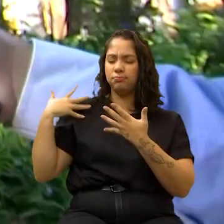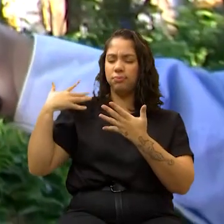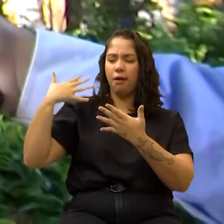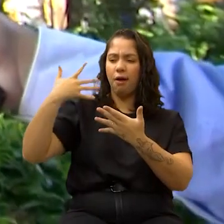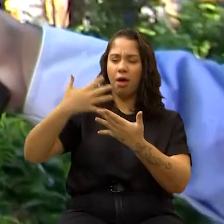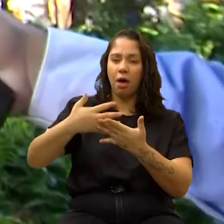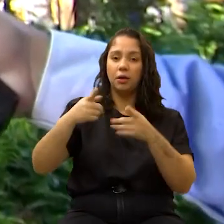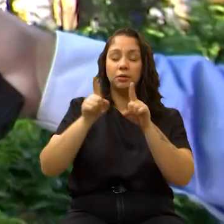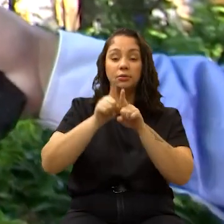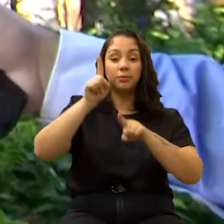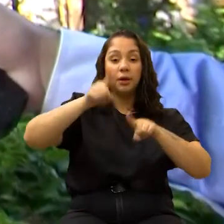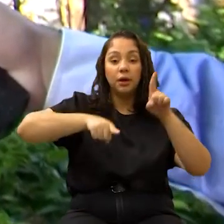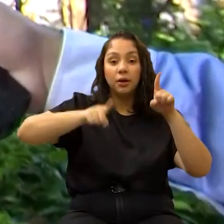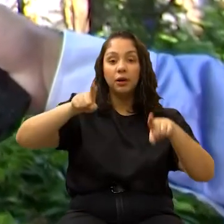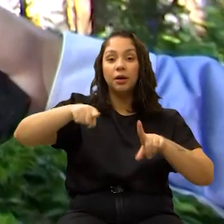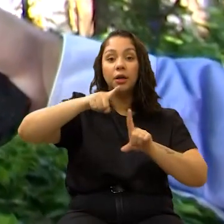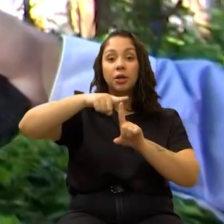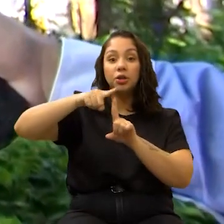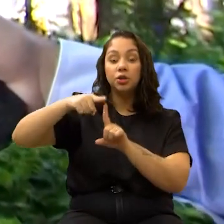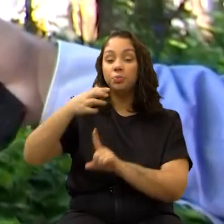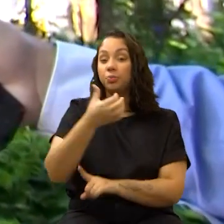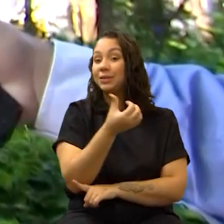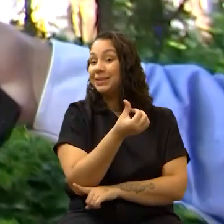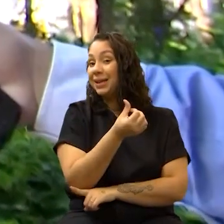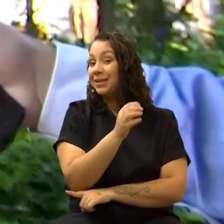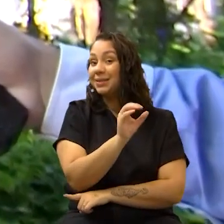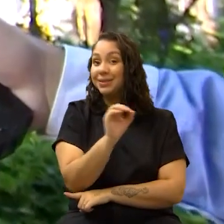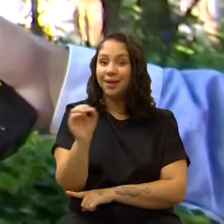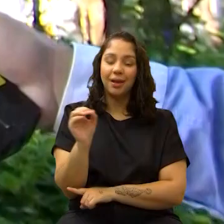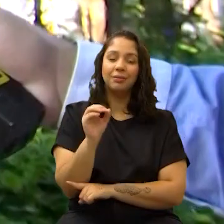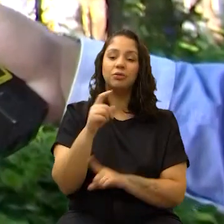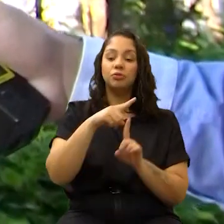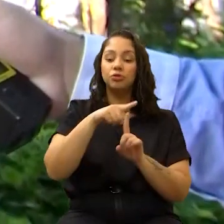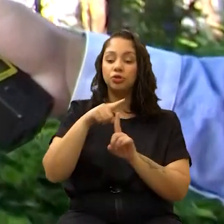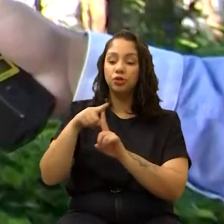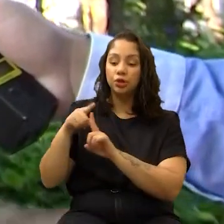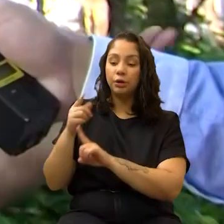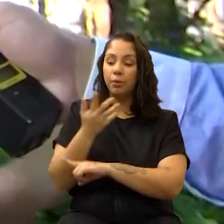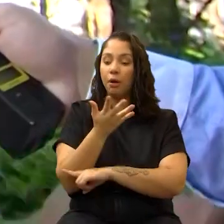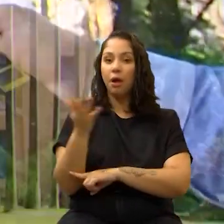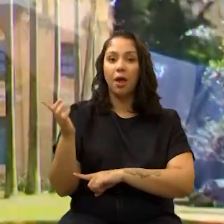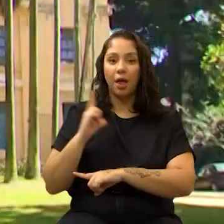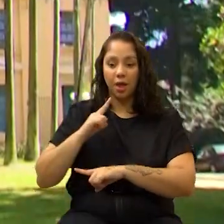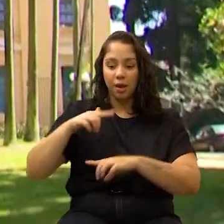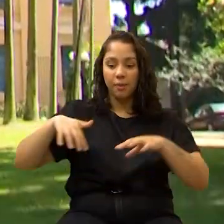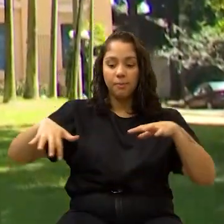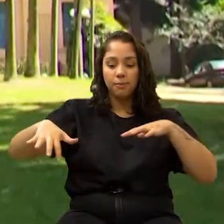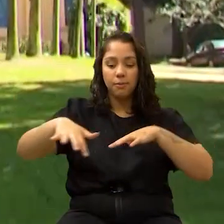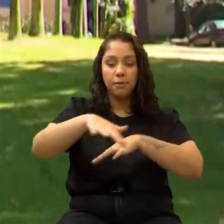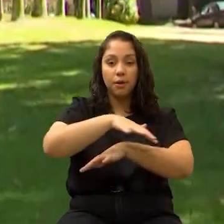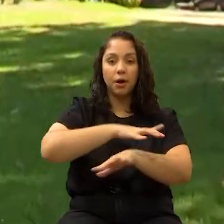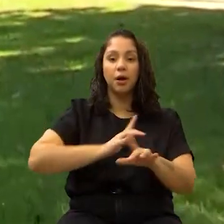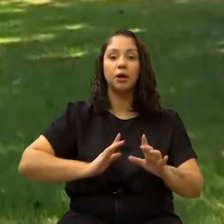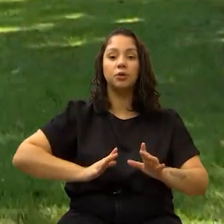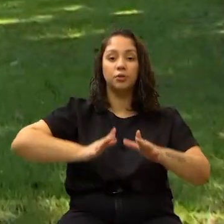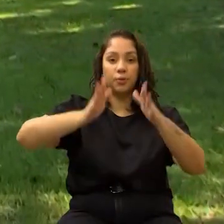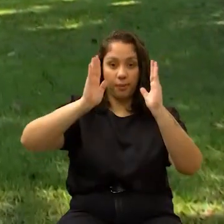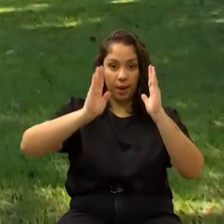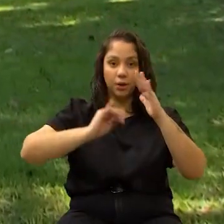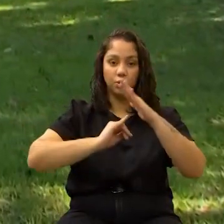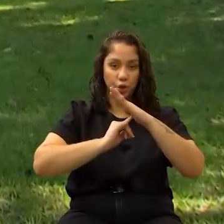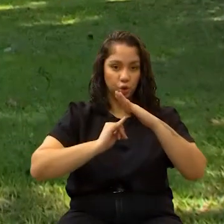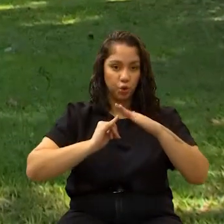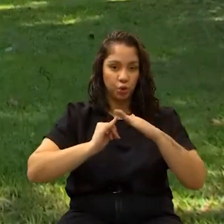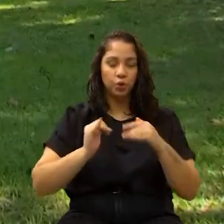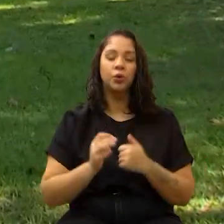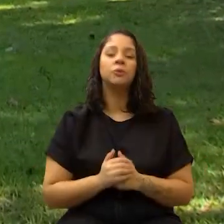com tanta história e com tantas diversidades de espécies, são mais de 600 espécies aqui no quintal, em volta do prédio do